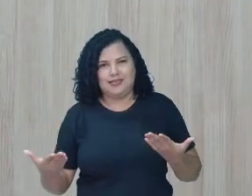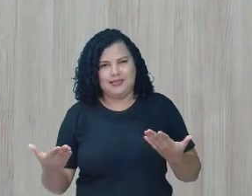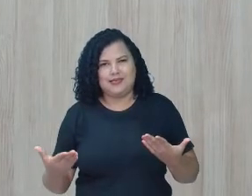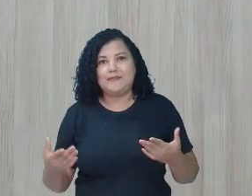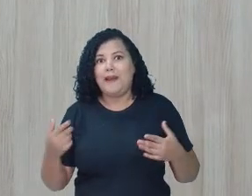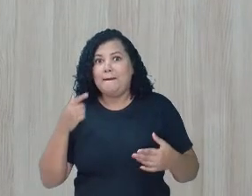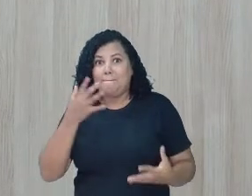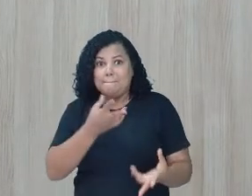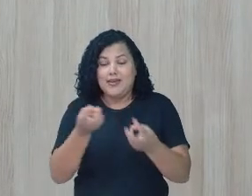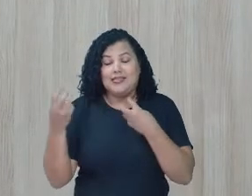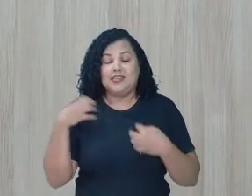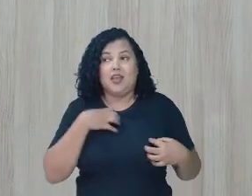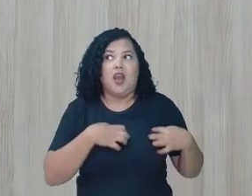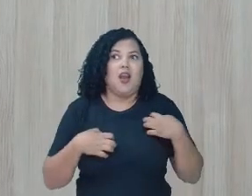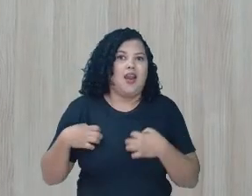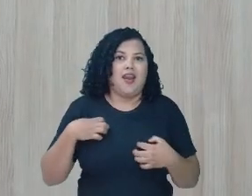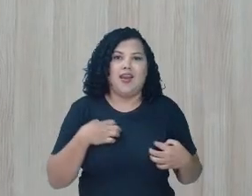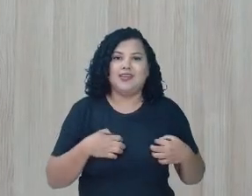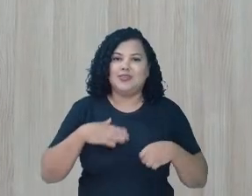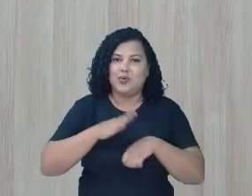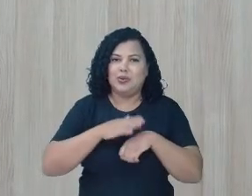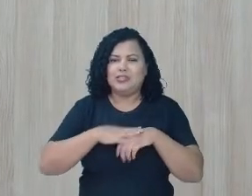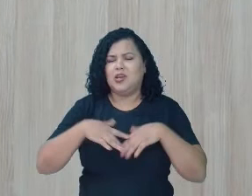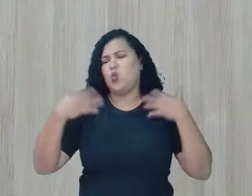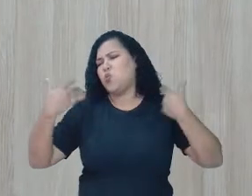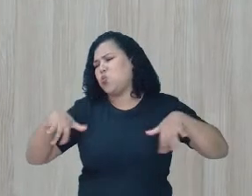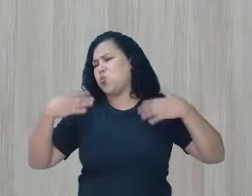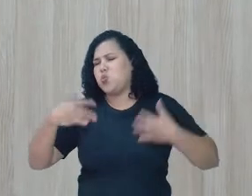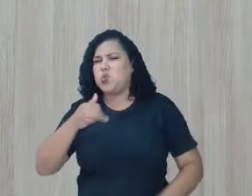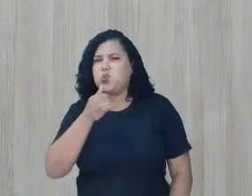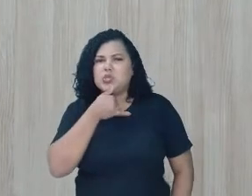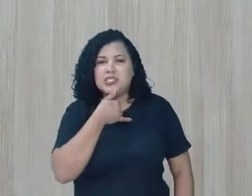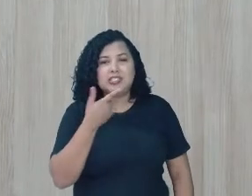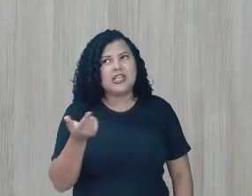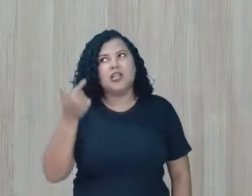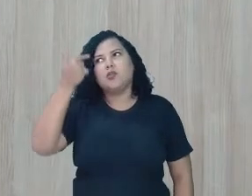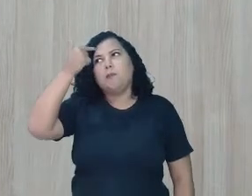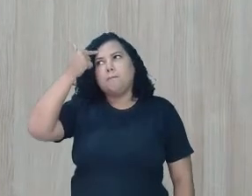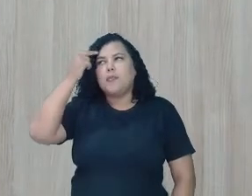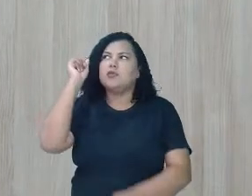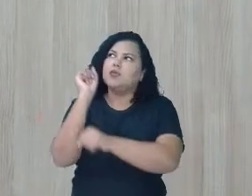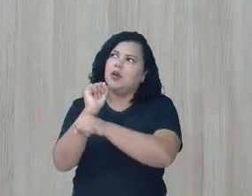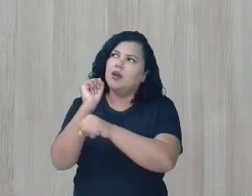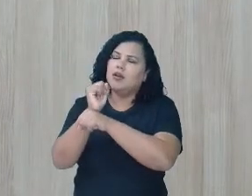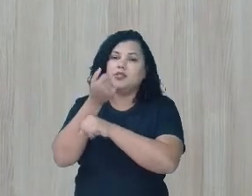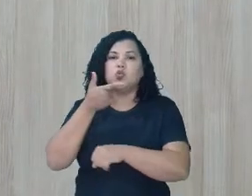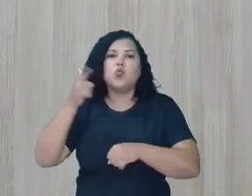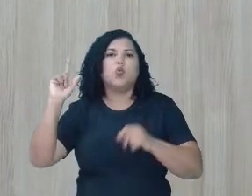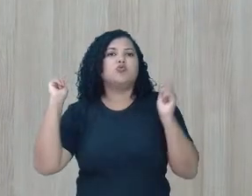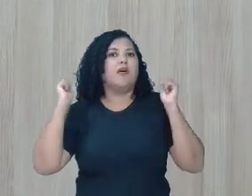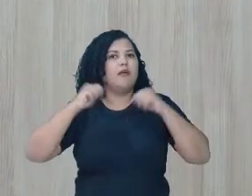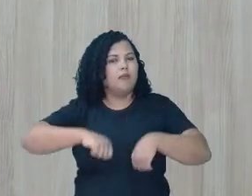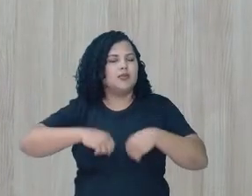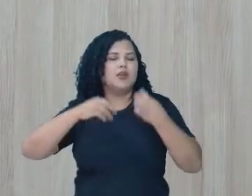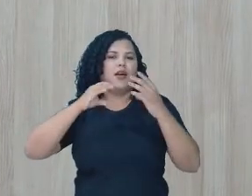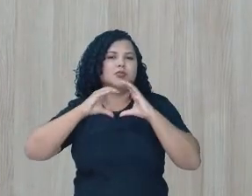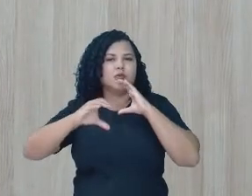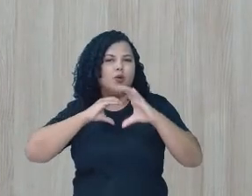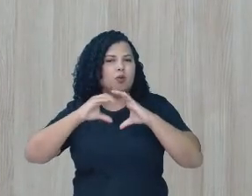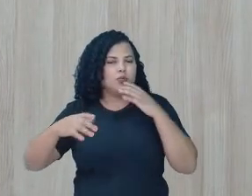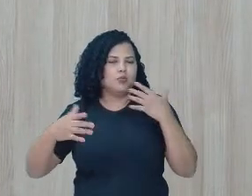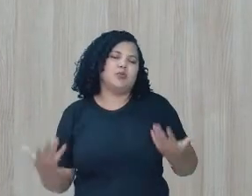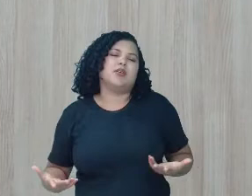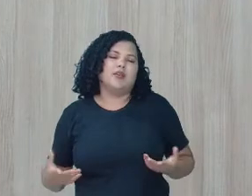veja o desespero. Na hora, ele está tão aflito, tão triste, que ele não para pensar nas outras possibilidades, em como ele